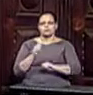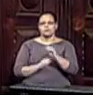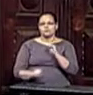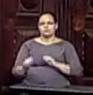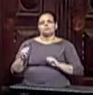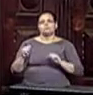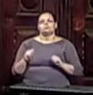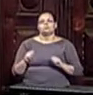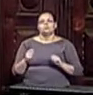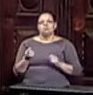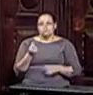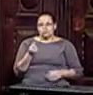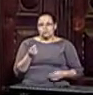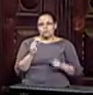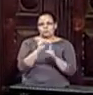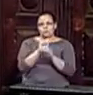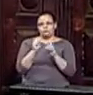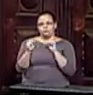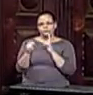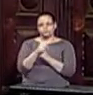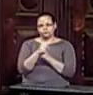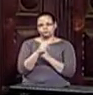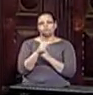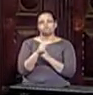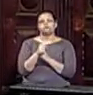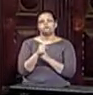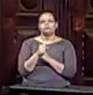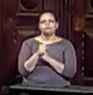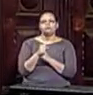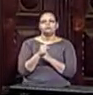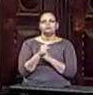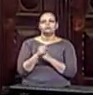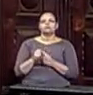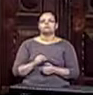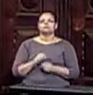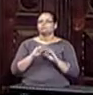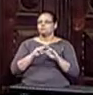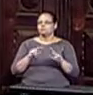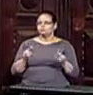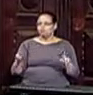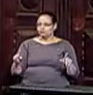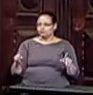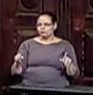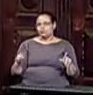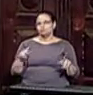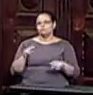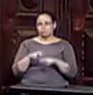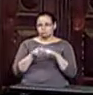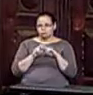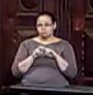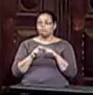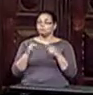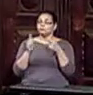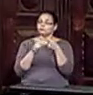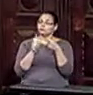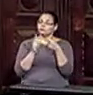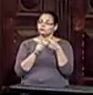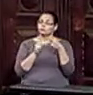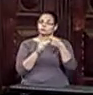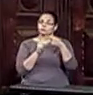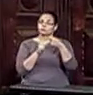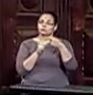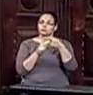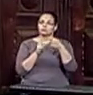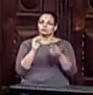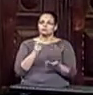financeiro, social e de gestão. Diversas são as causas. Primeiro,